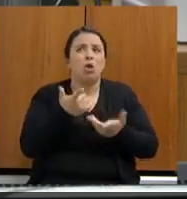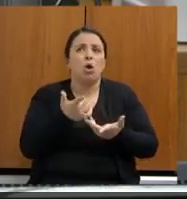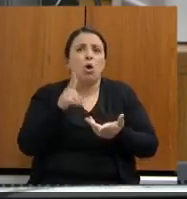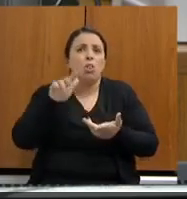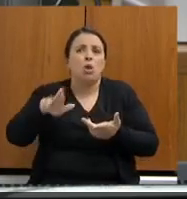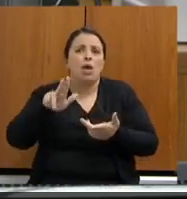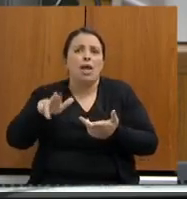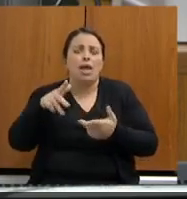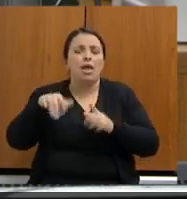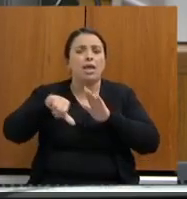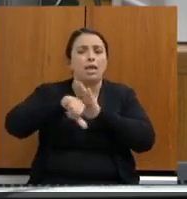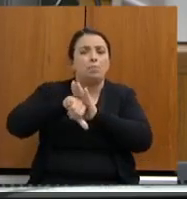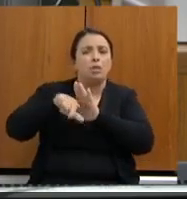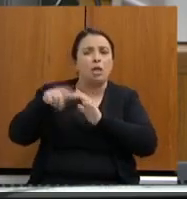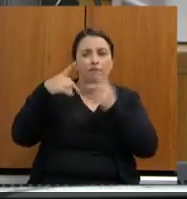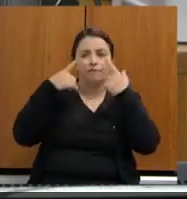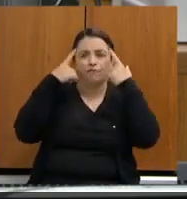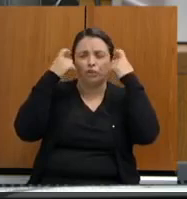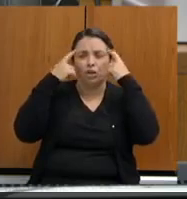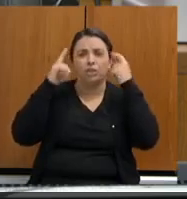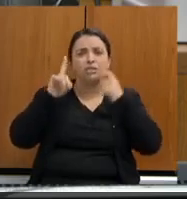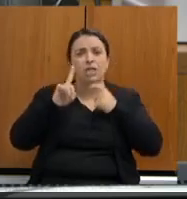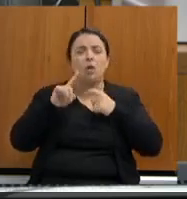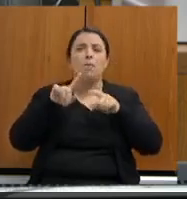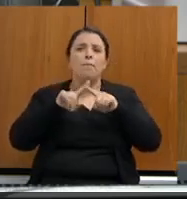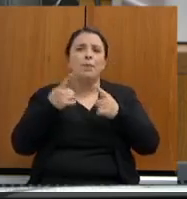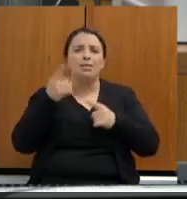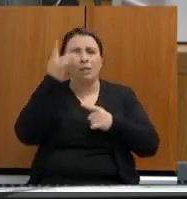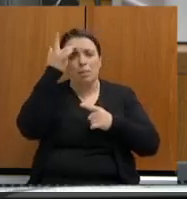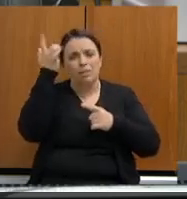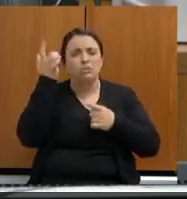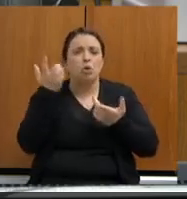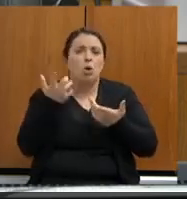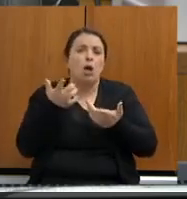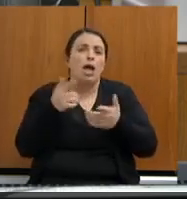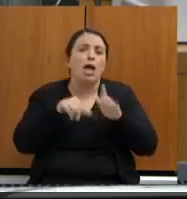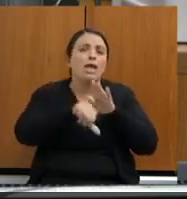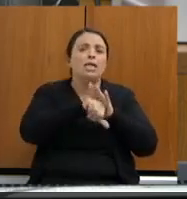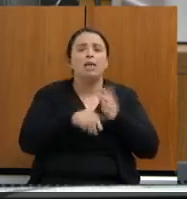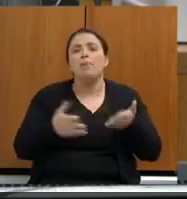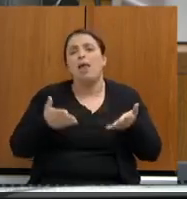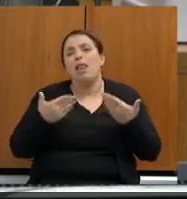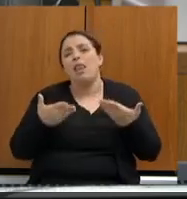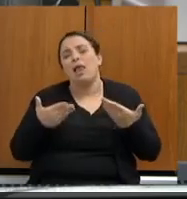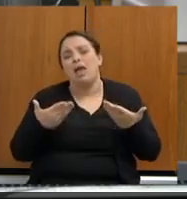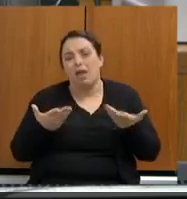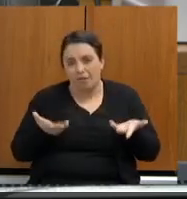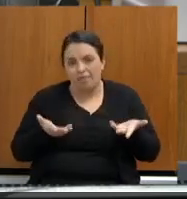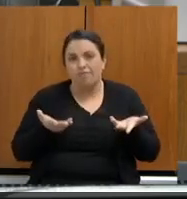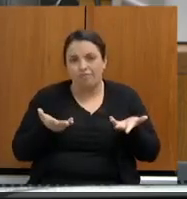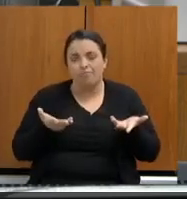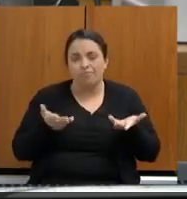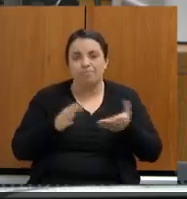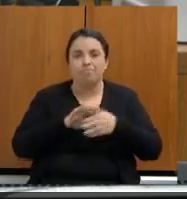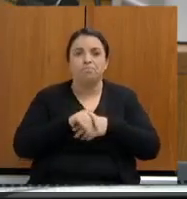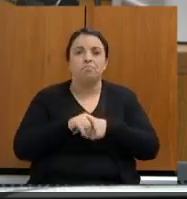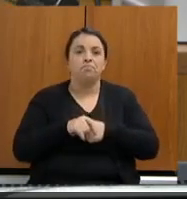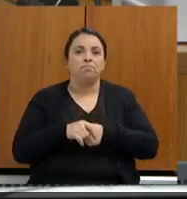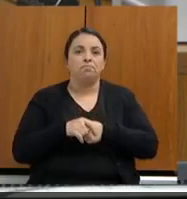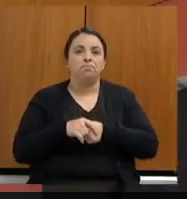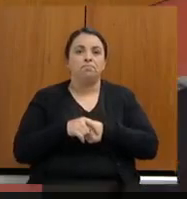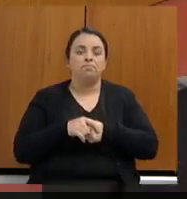criminosos violentos mas que menor de menor potencial ofensivo para evitar que tenhamos situações lamentáveis como aquelas relatada pelo Deputado sargento Rodrigues